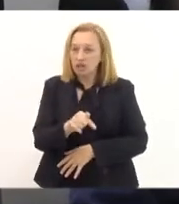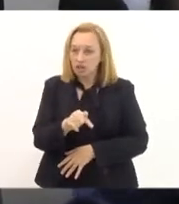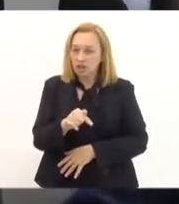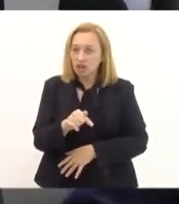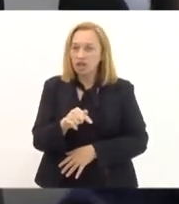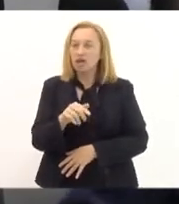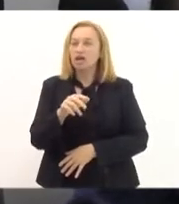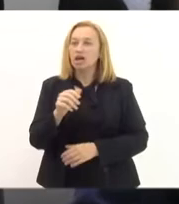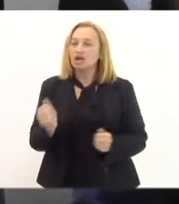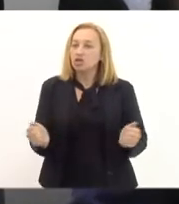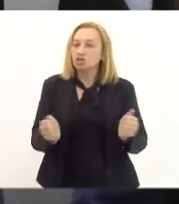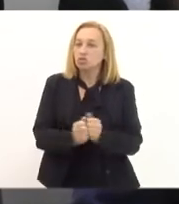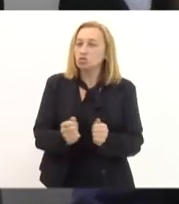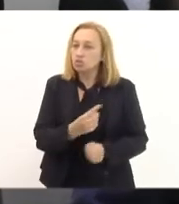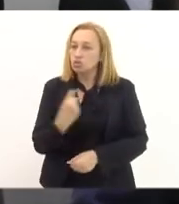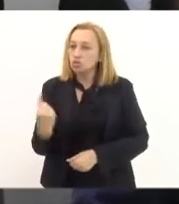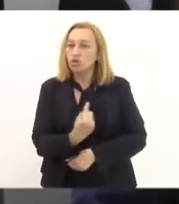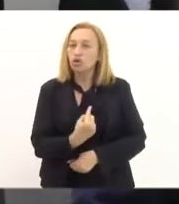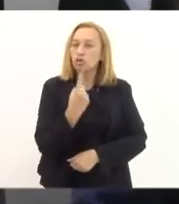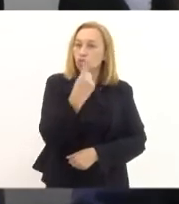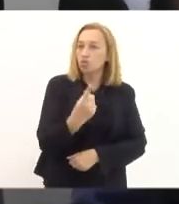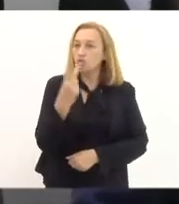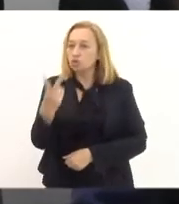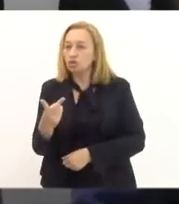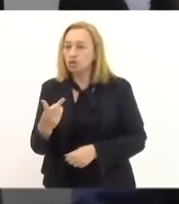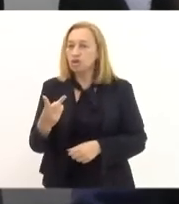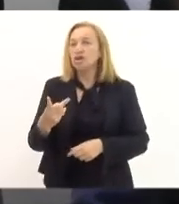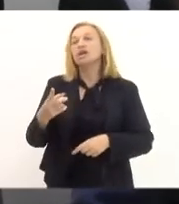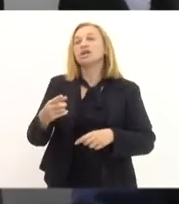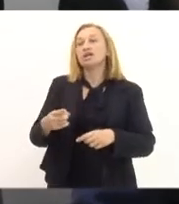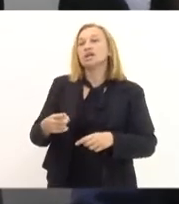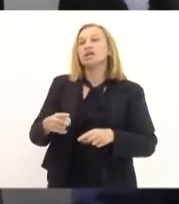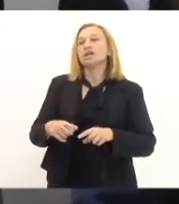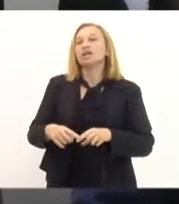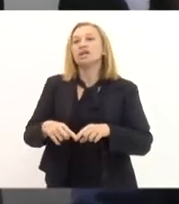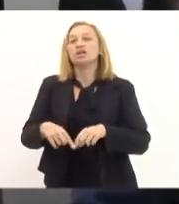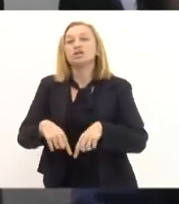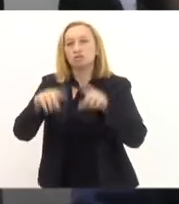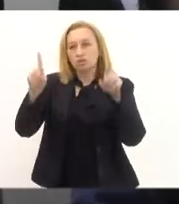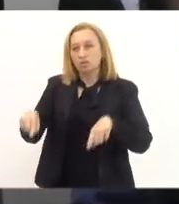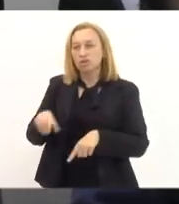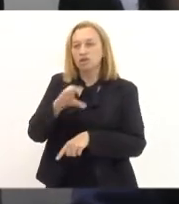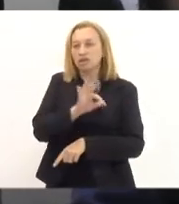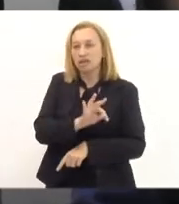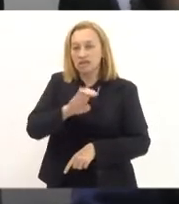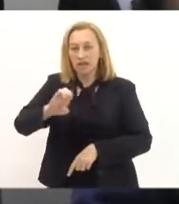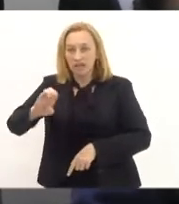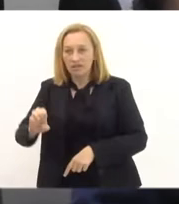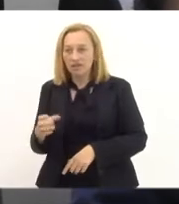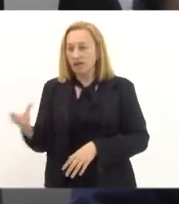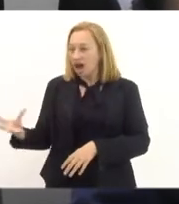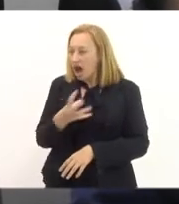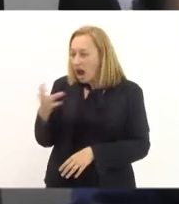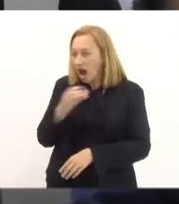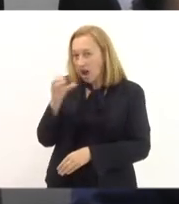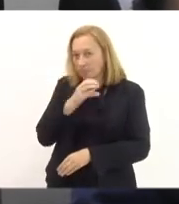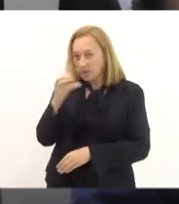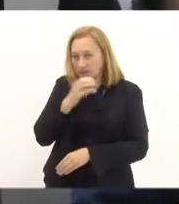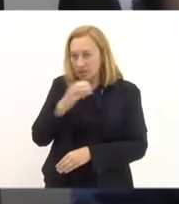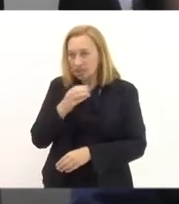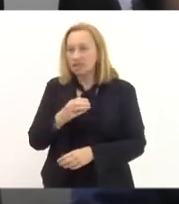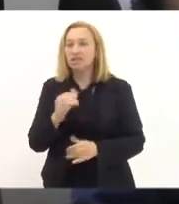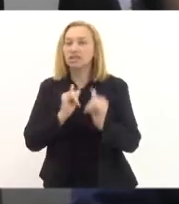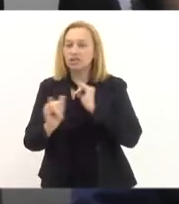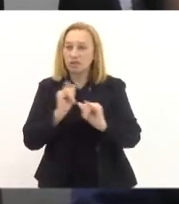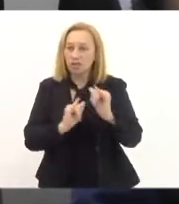dessa CPI um ou dois servidores do TC eu acho que vai dar é velocidade no resgate